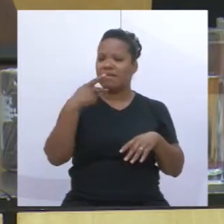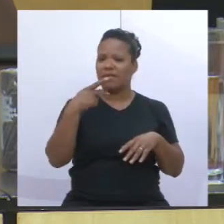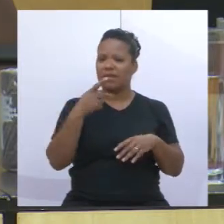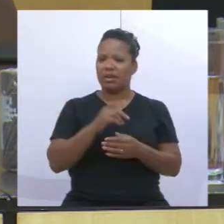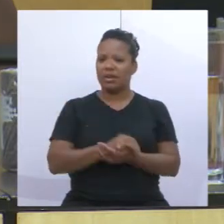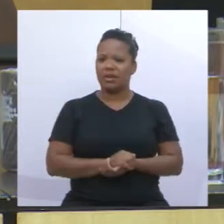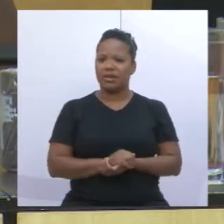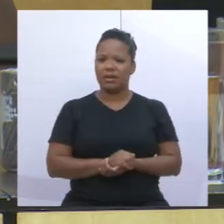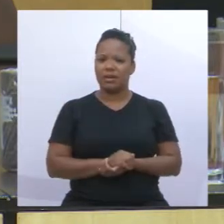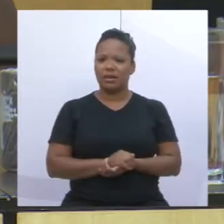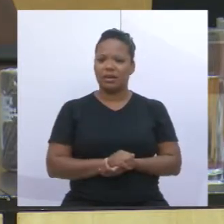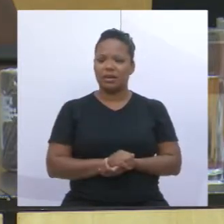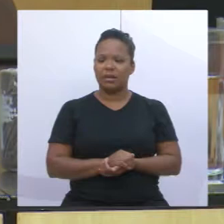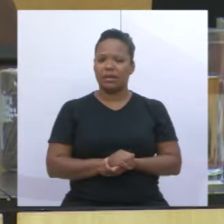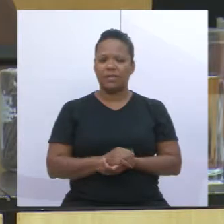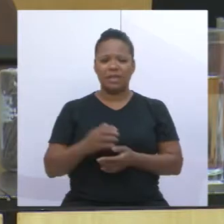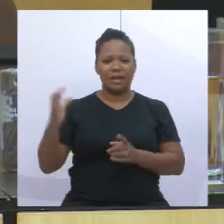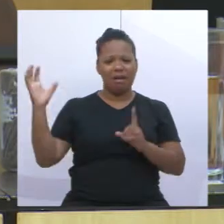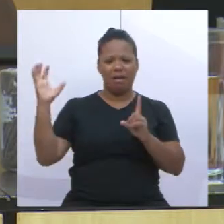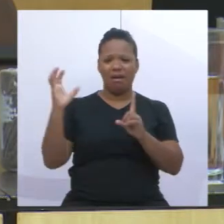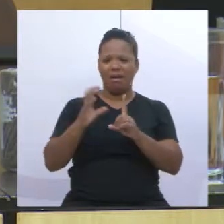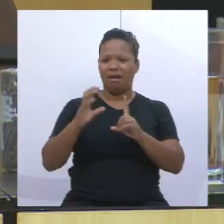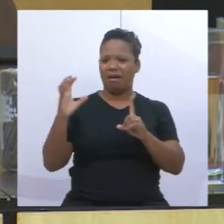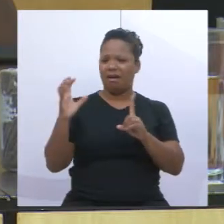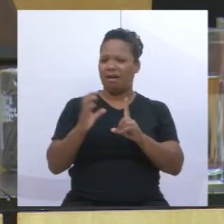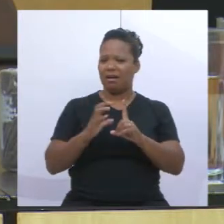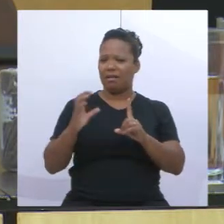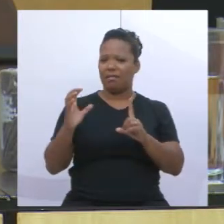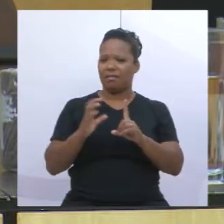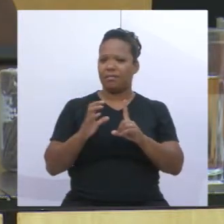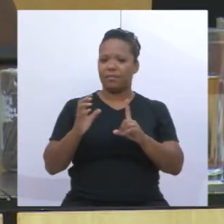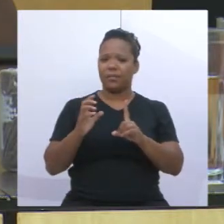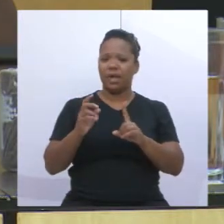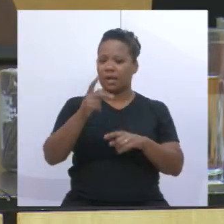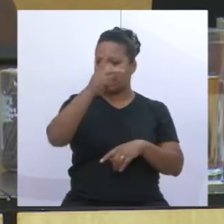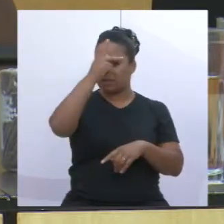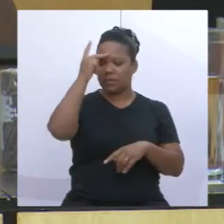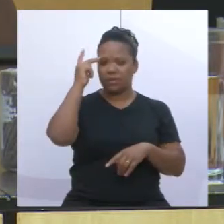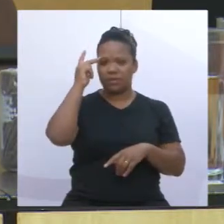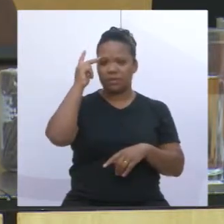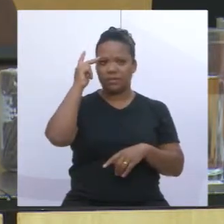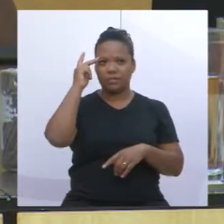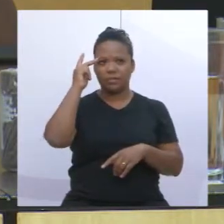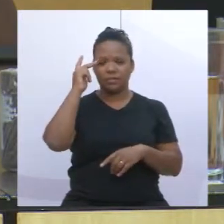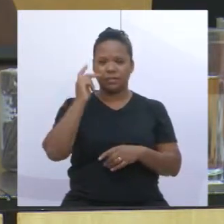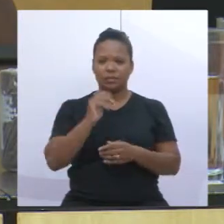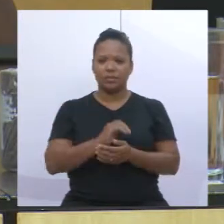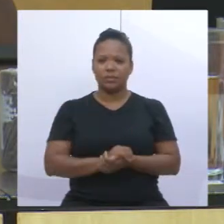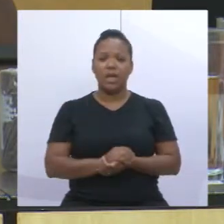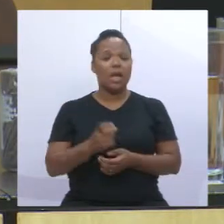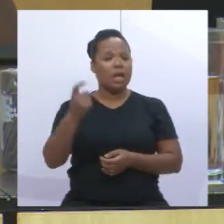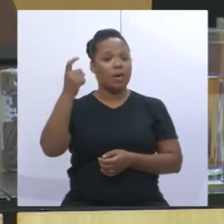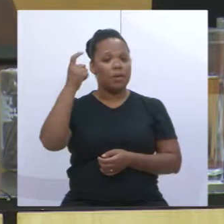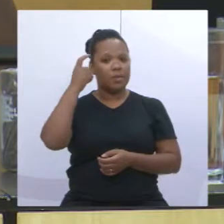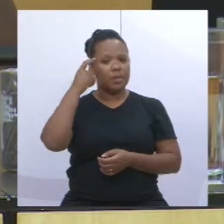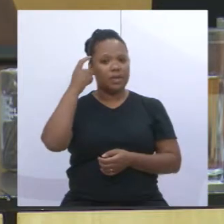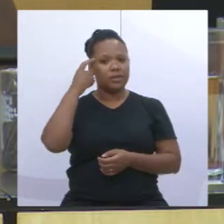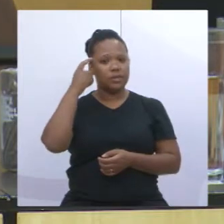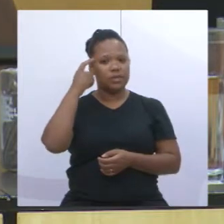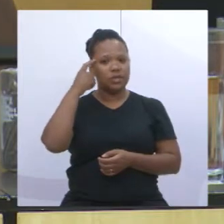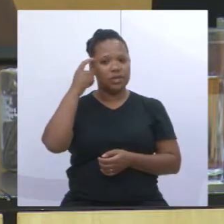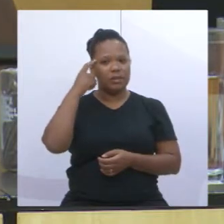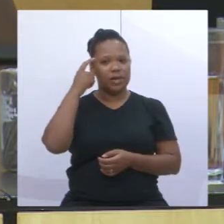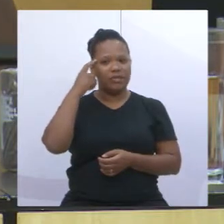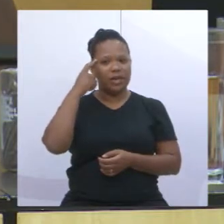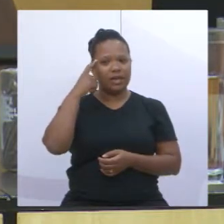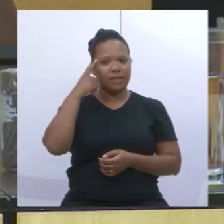gente se deixa influenciar. Eu sou uma pessoa, para quem me conhece, sabe que eu não me deixo influenciar. Eu penso naquilo